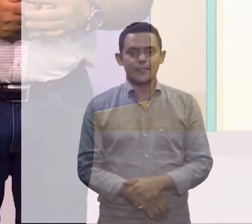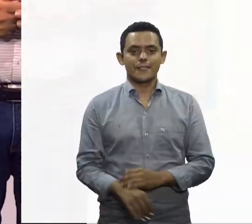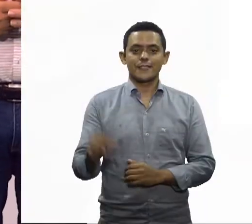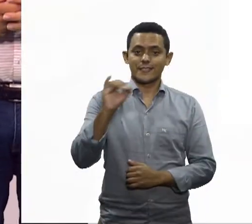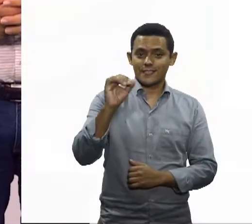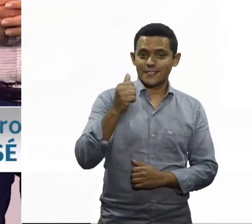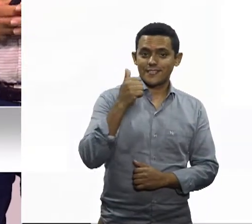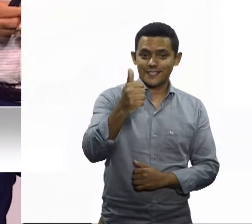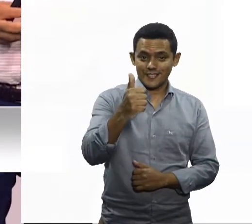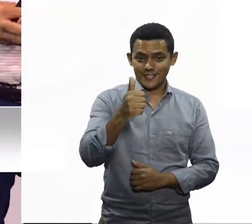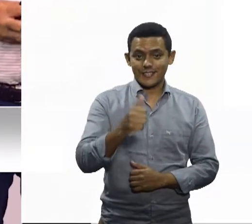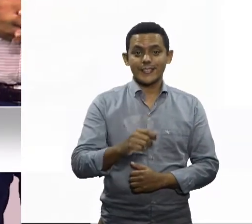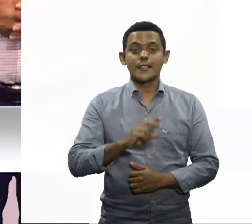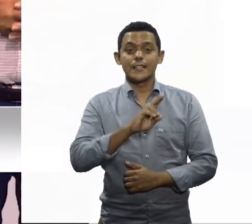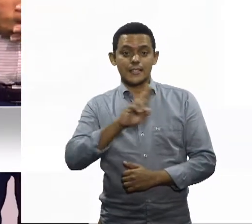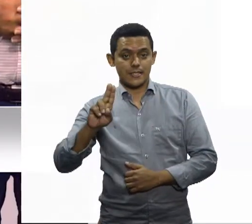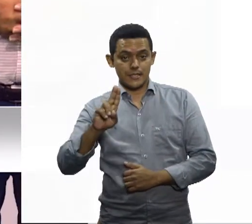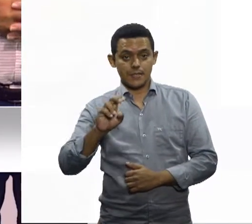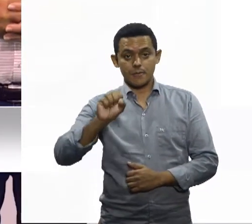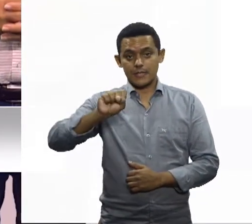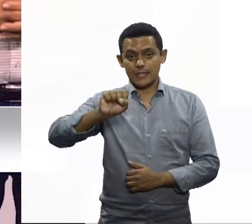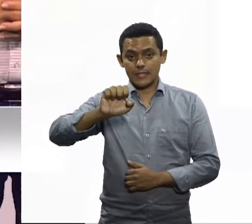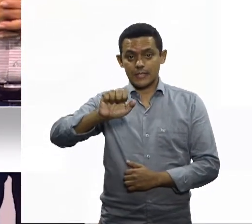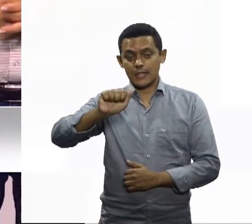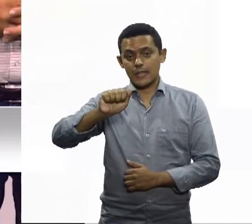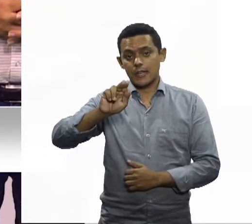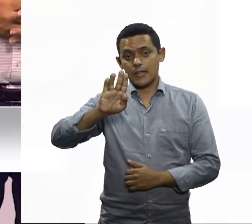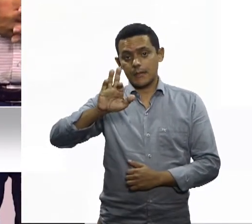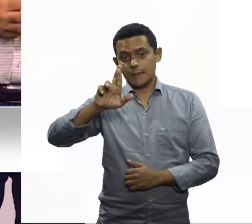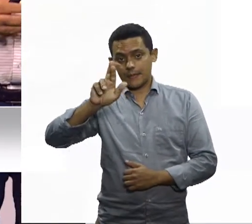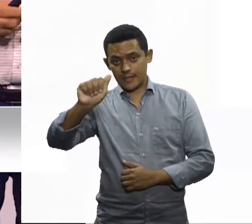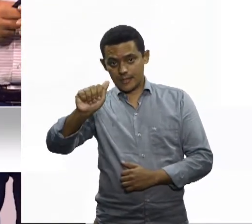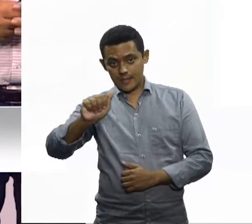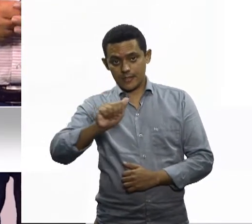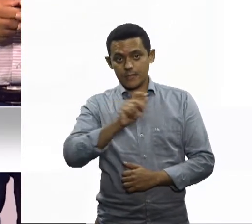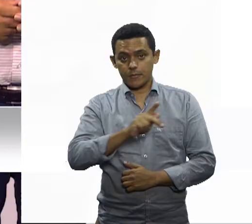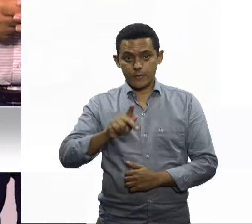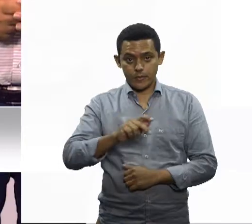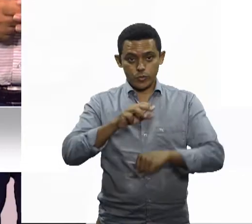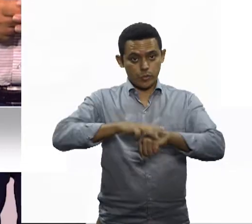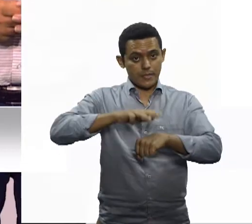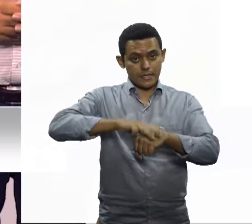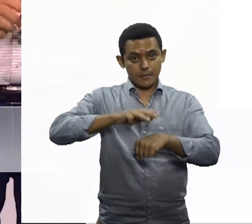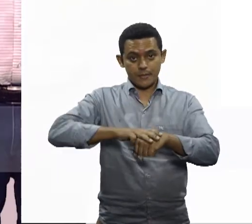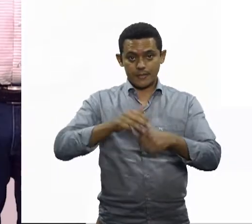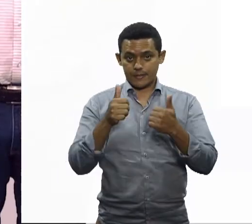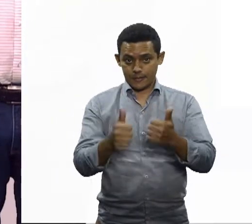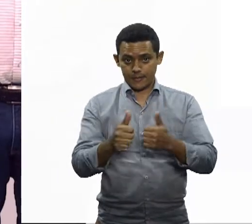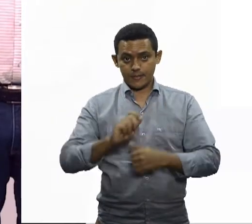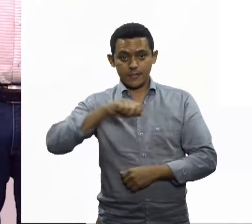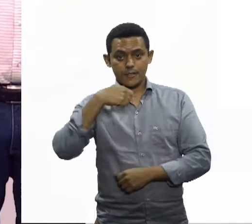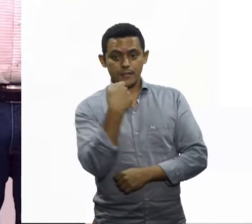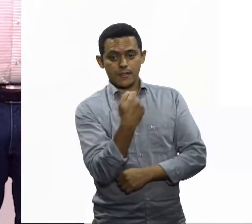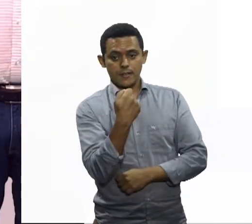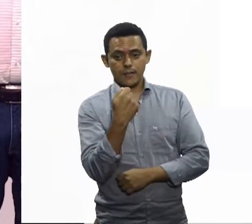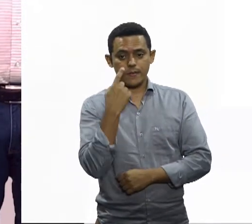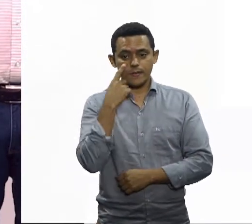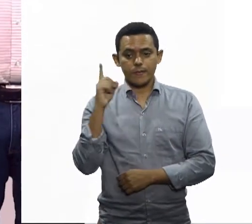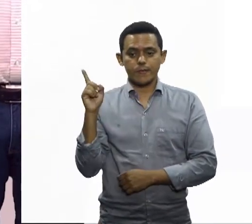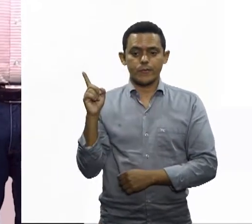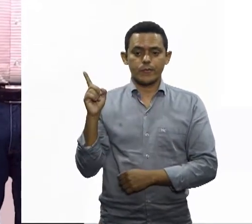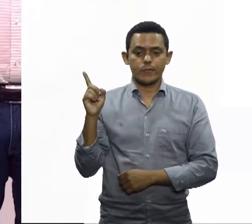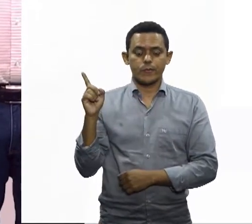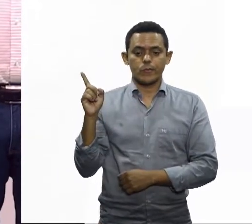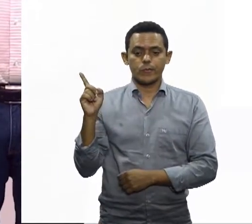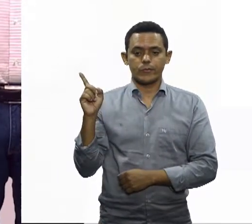Olá, pessoal. Sou o professor Seabra, professor de matemática da Secretaria Municipal de Educação de Natal. O meu sinal em